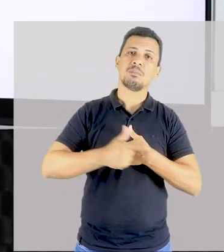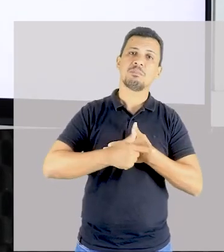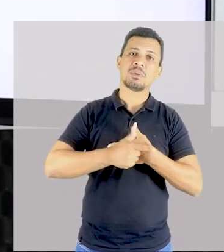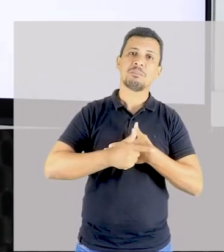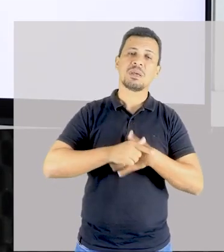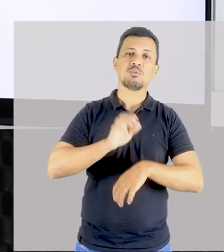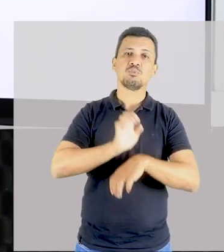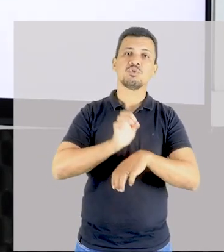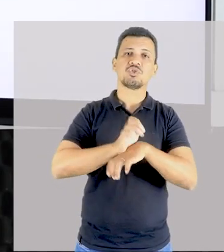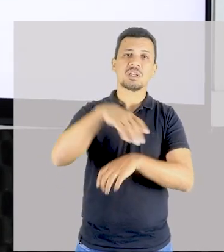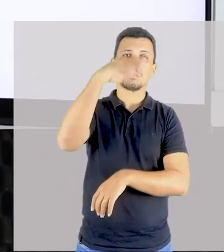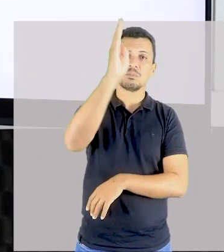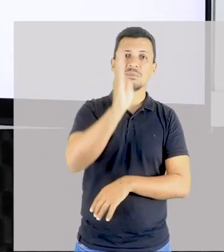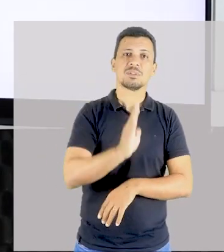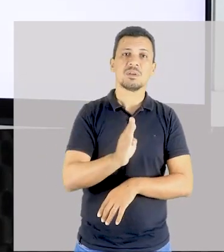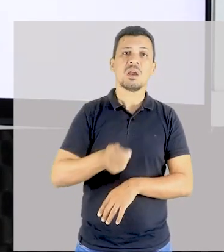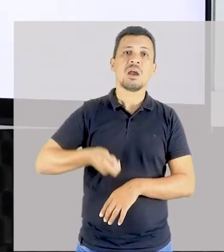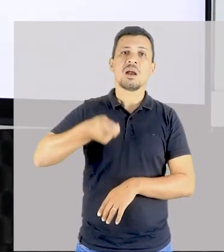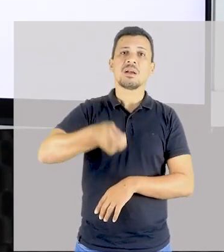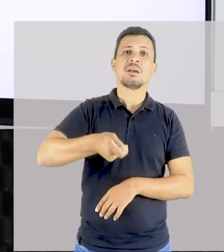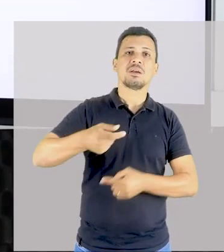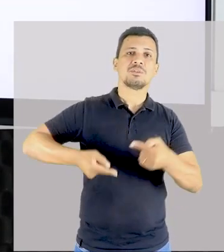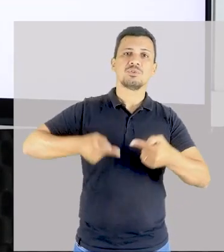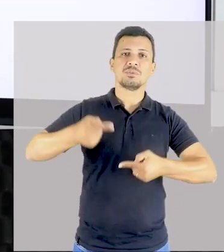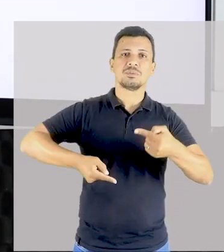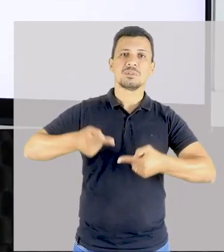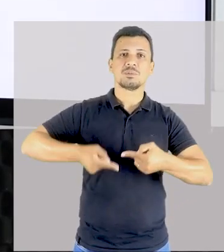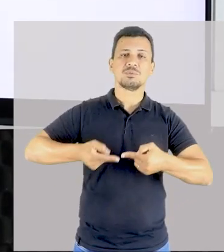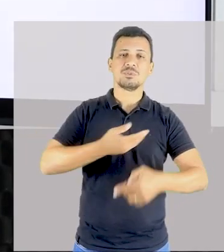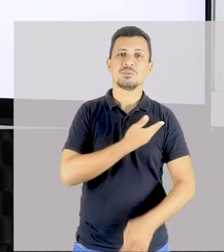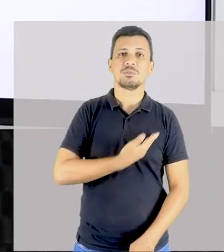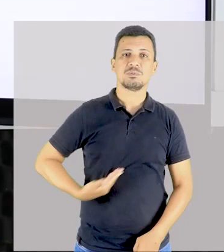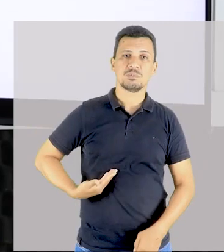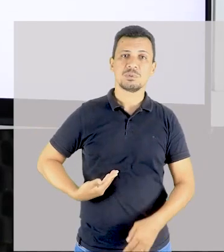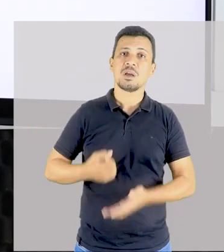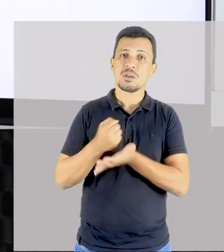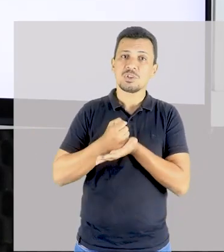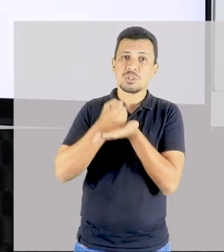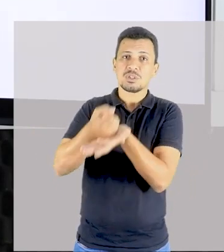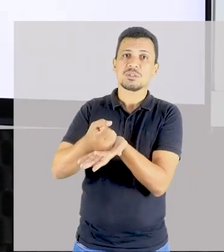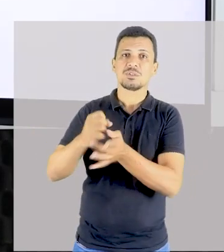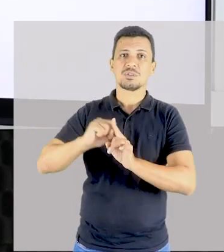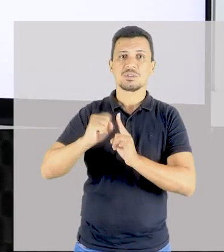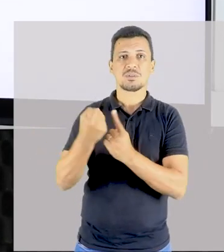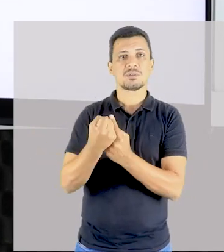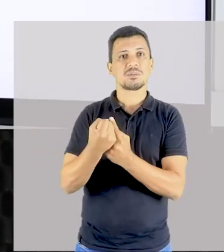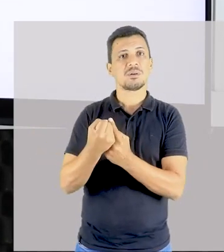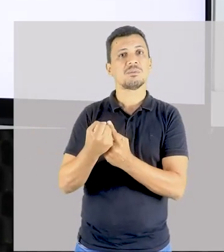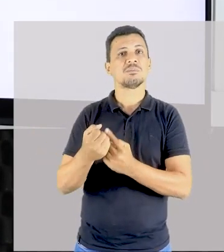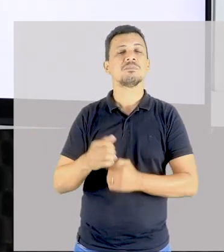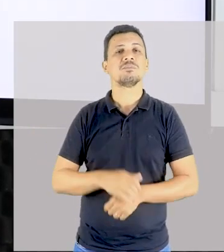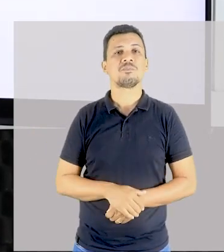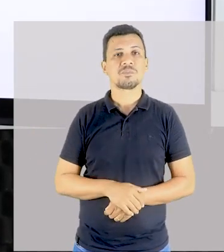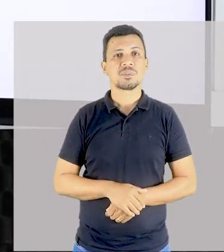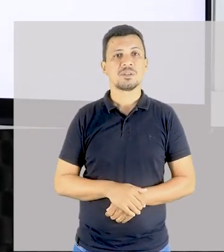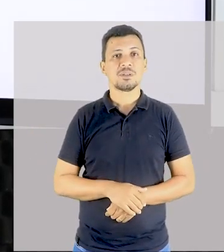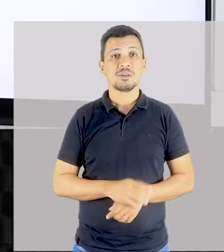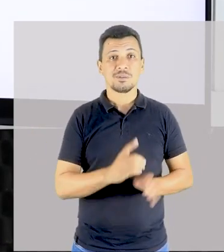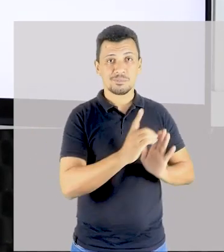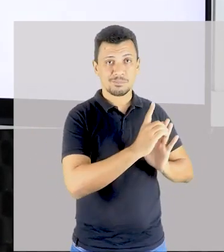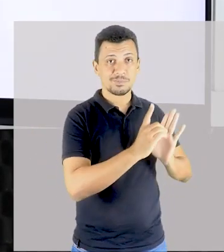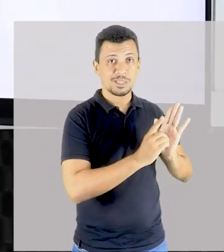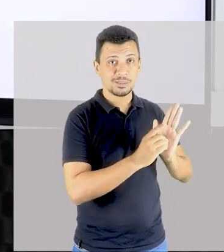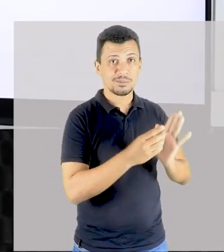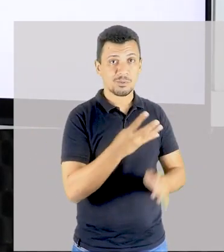estado na garantia dessas políticas públicas de assistência social certo nos anos 40 como a